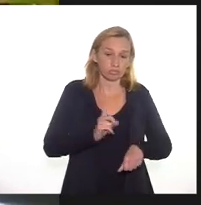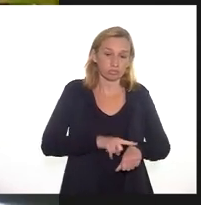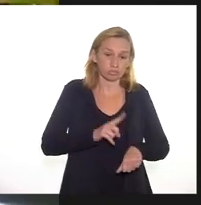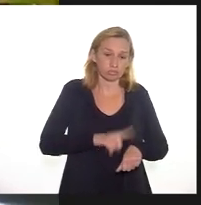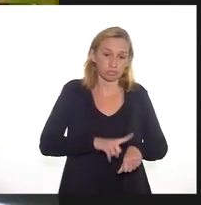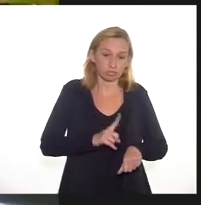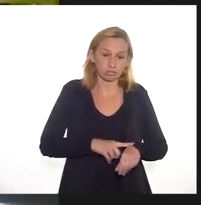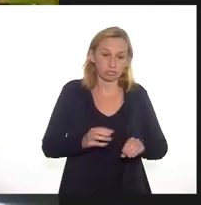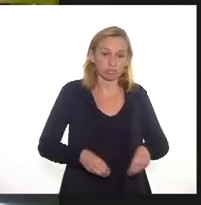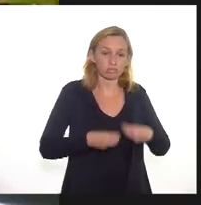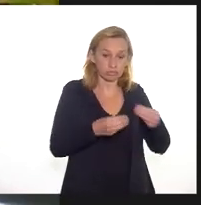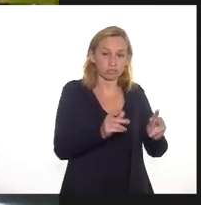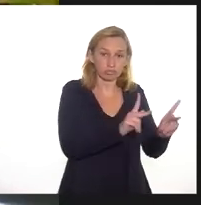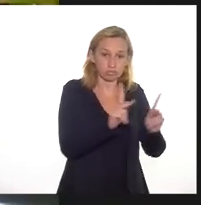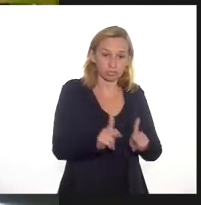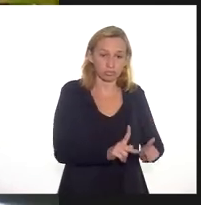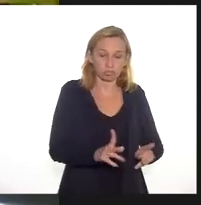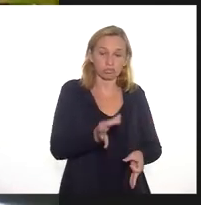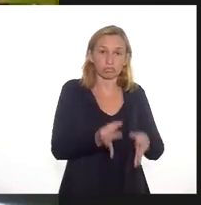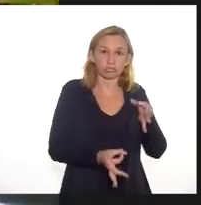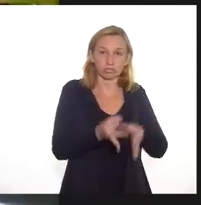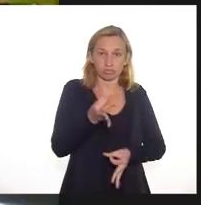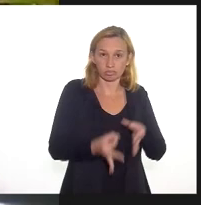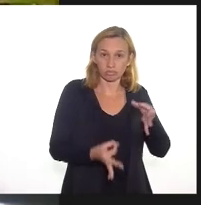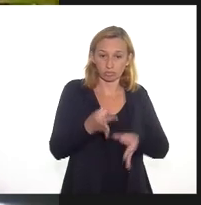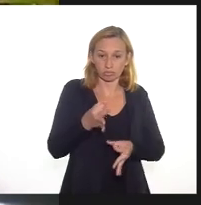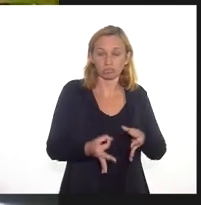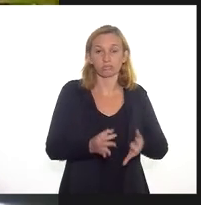nossa população a justiça